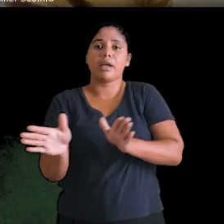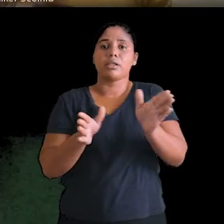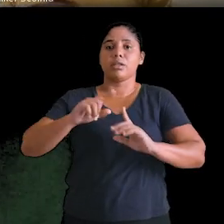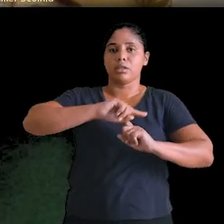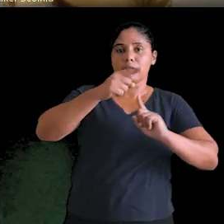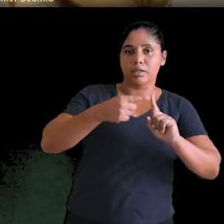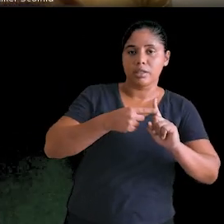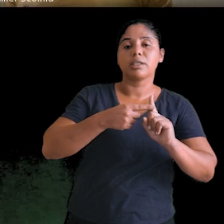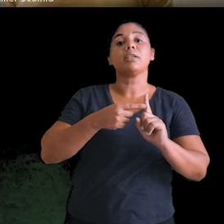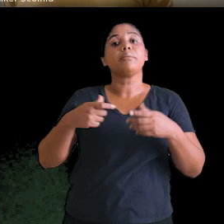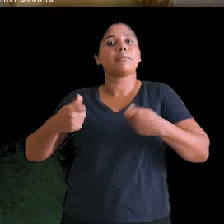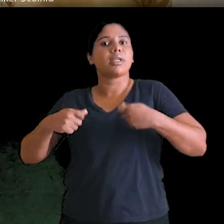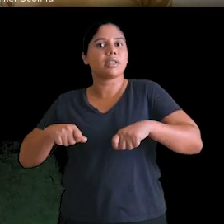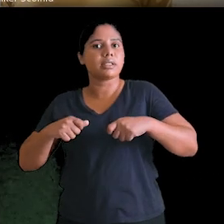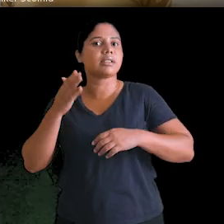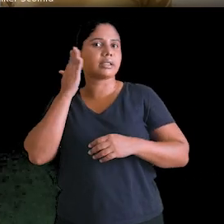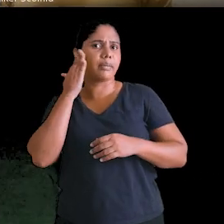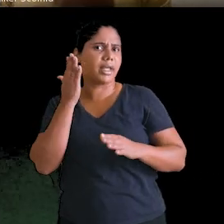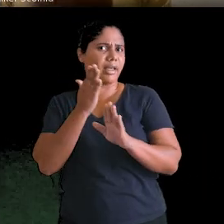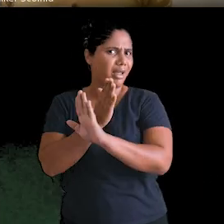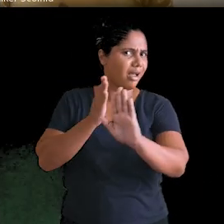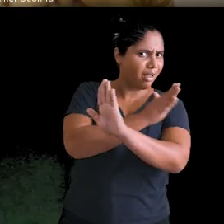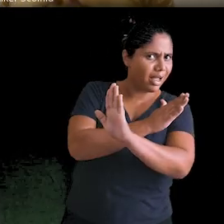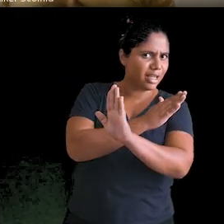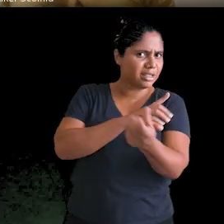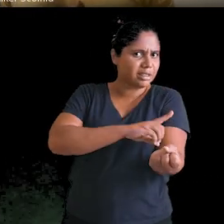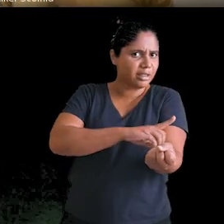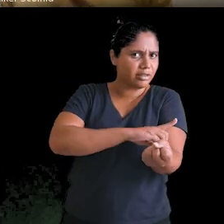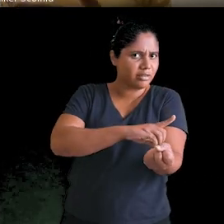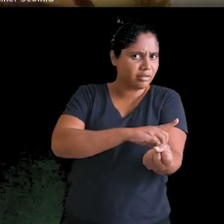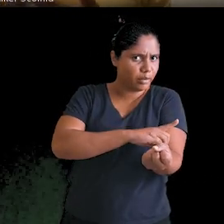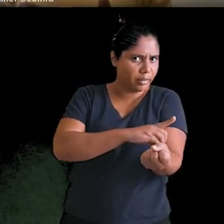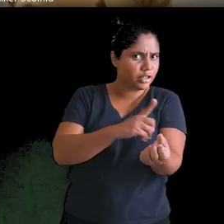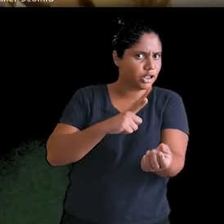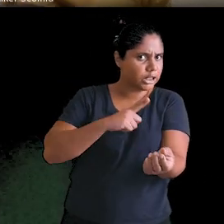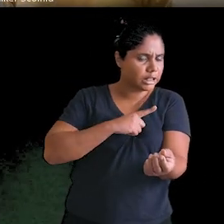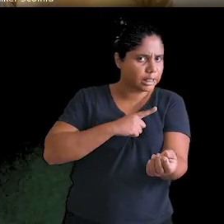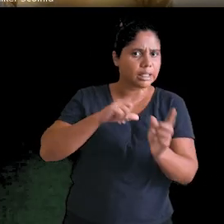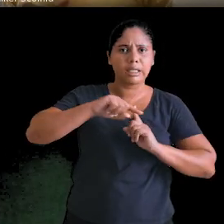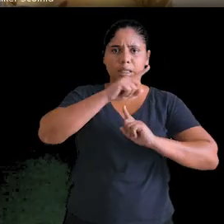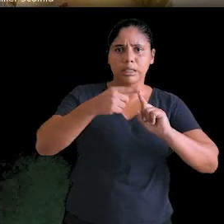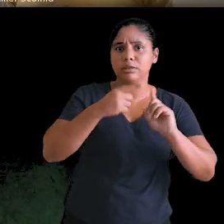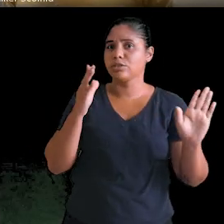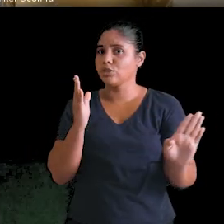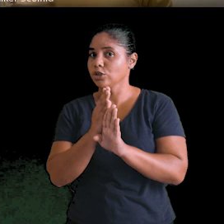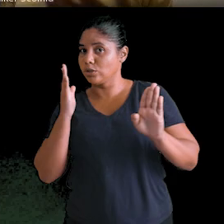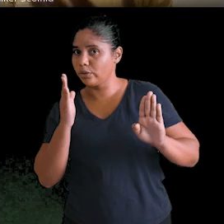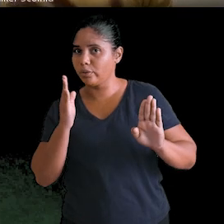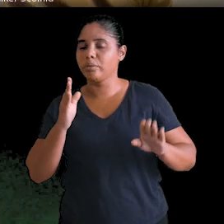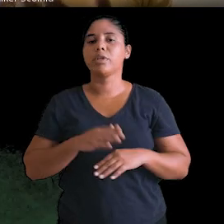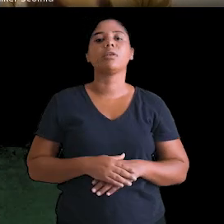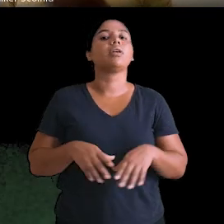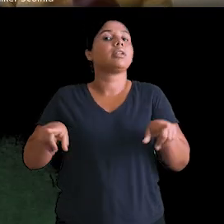diabetes e foi descoberto na gravidez. Também deve-se fazer também a questão das sorologias, tá?